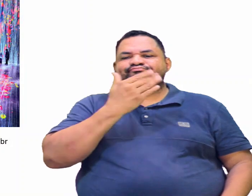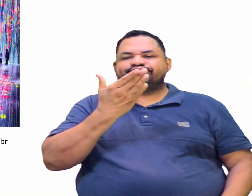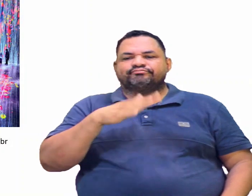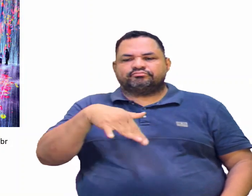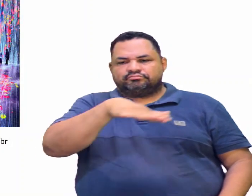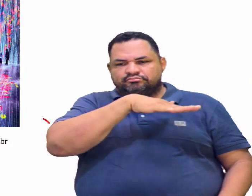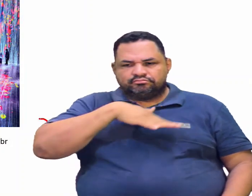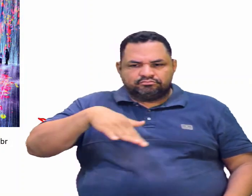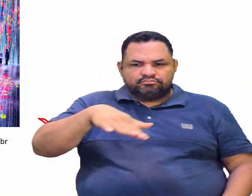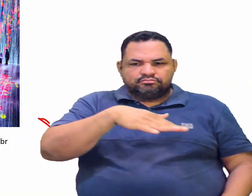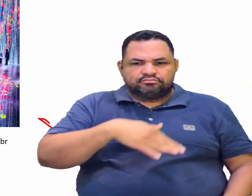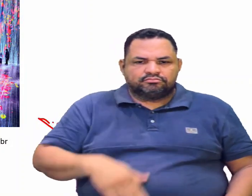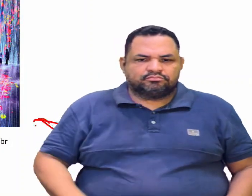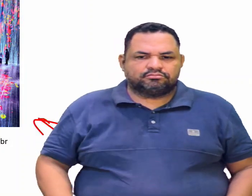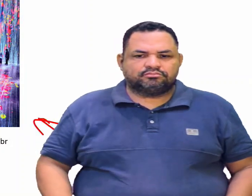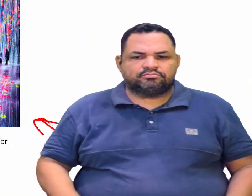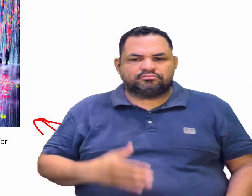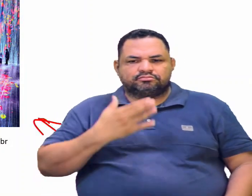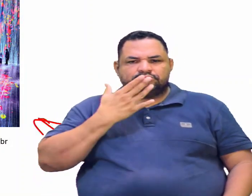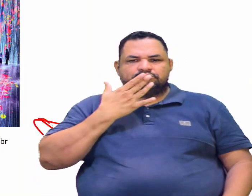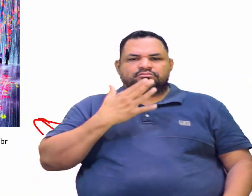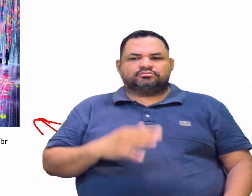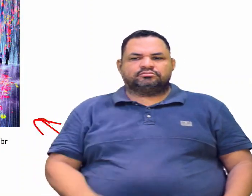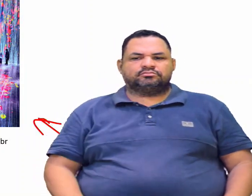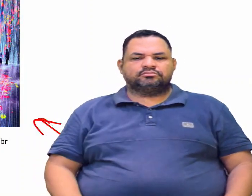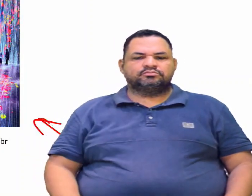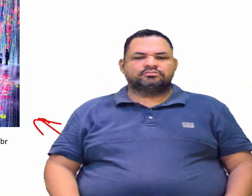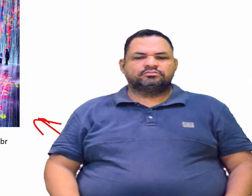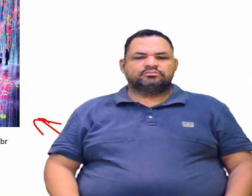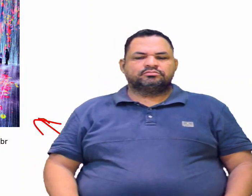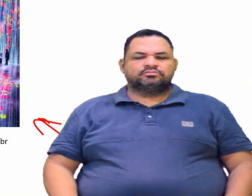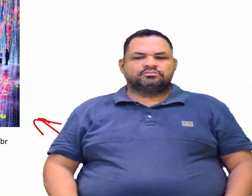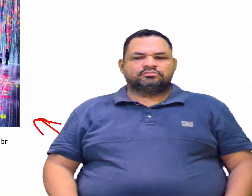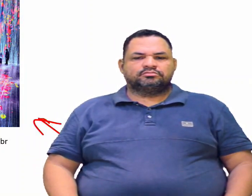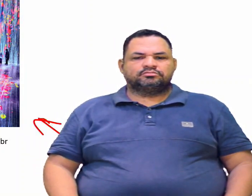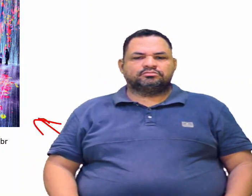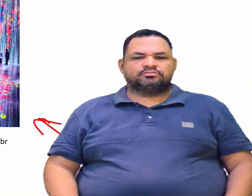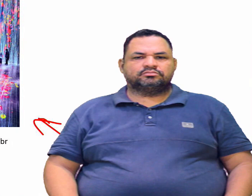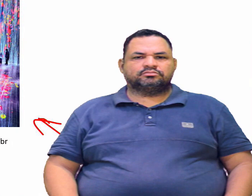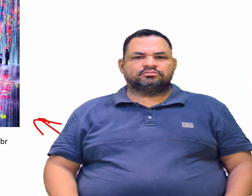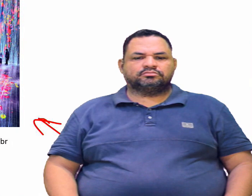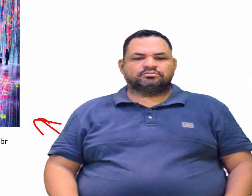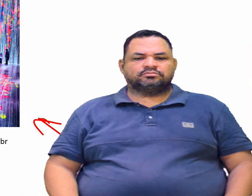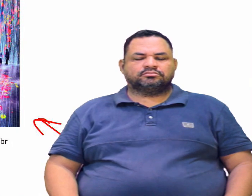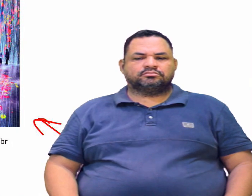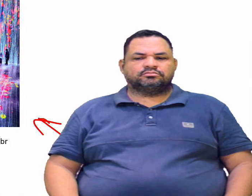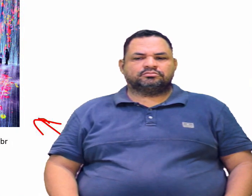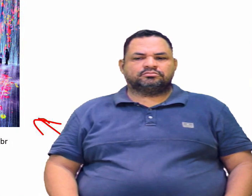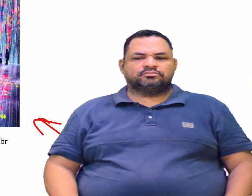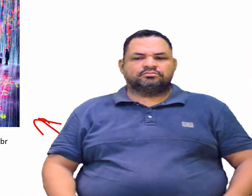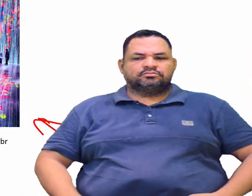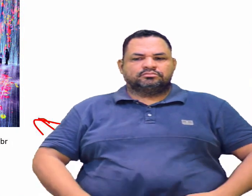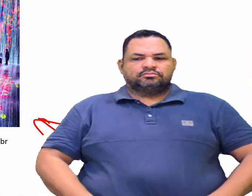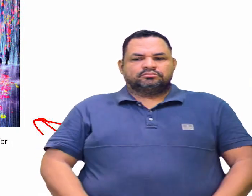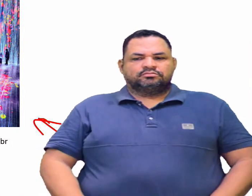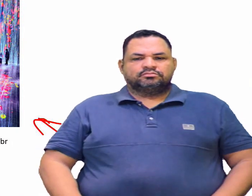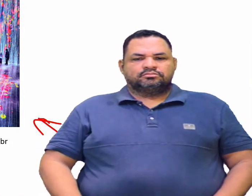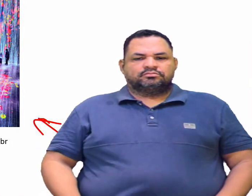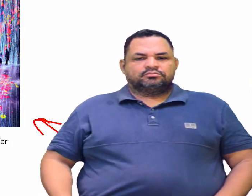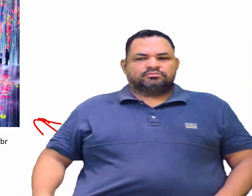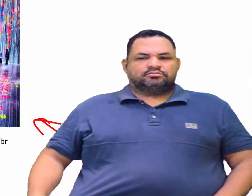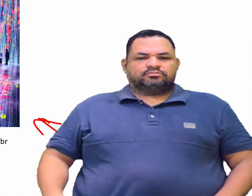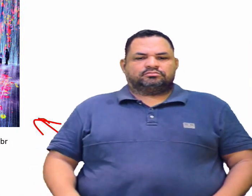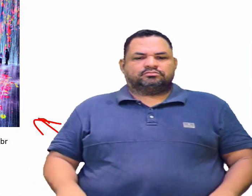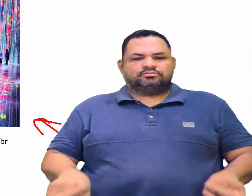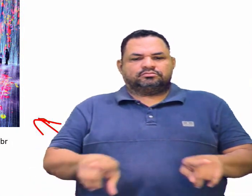num ambiente com uma coloração dessas aqui é uma coisa maravilhosa, né? Como entrar